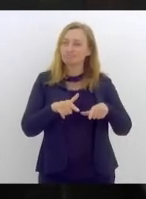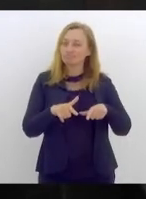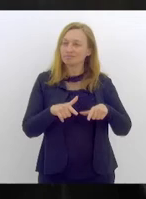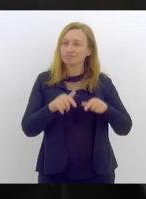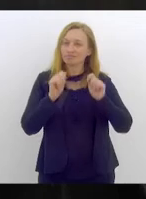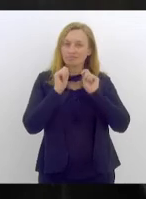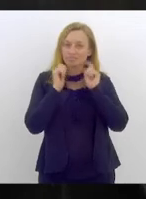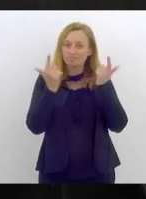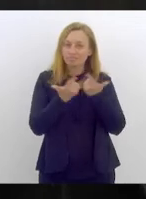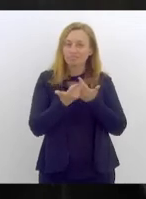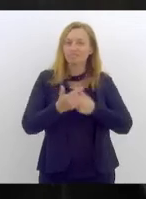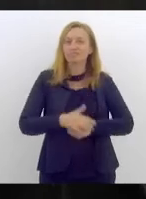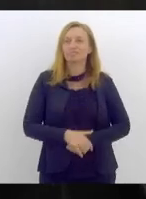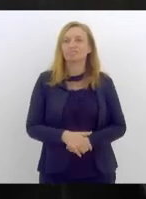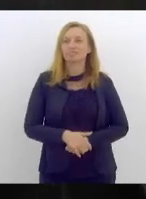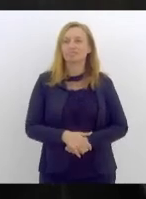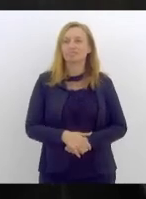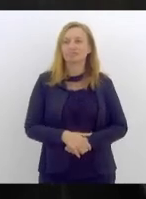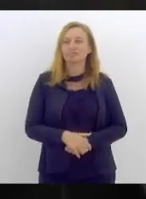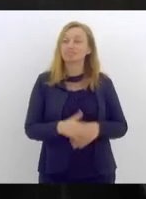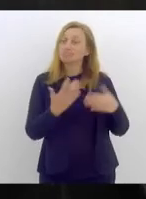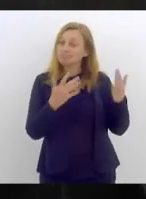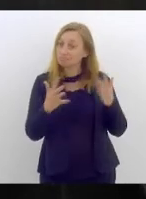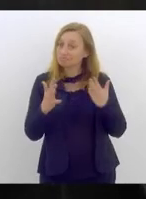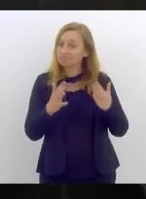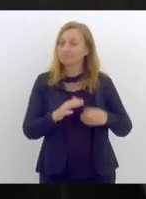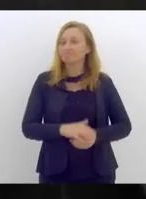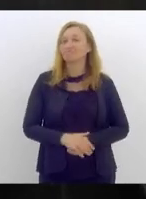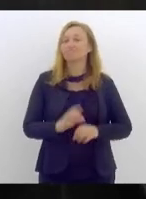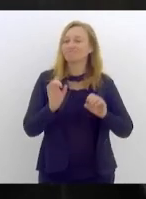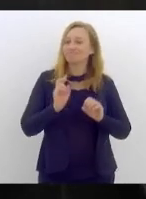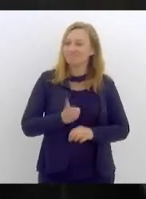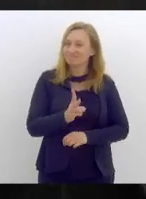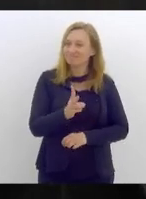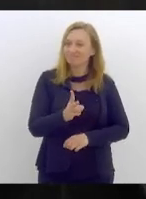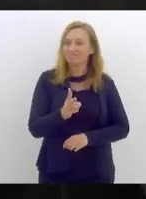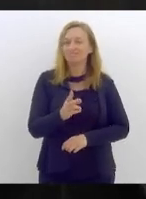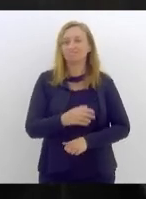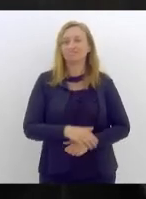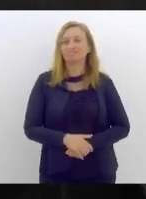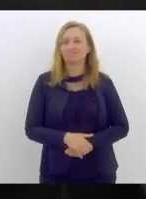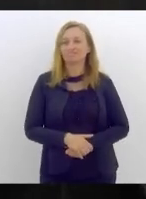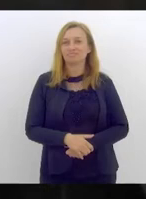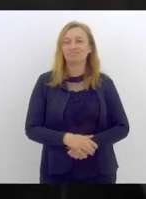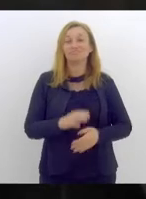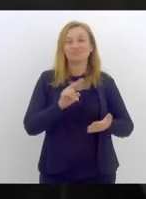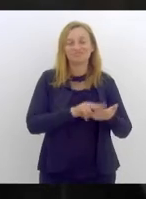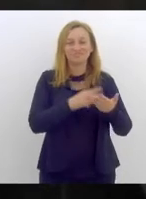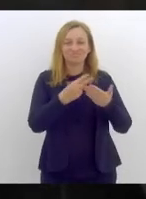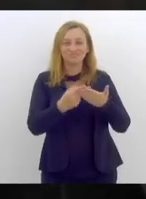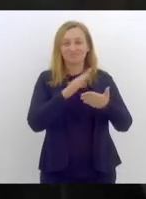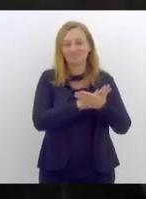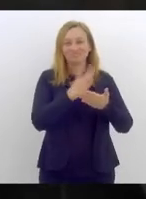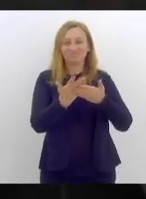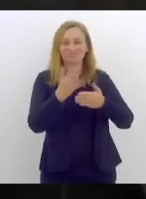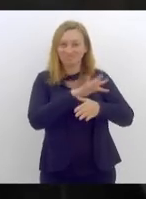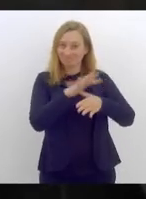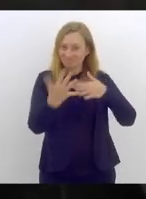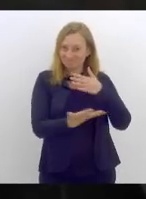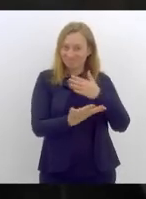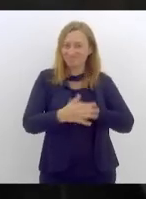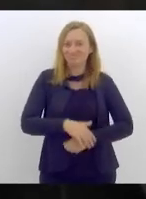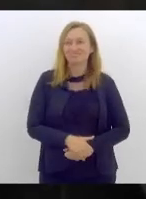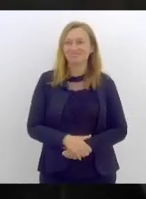Assembleia Legislativa com a saudação sempre costumeira a nossa intérprete da língua brasileira de